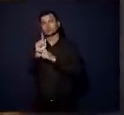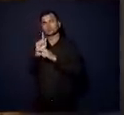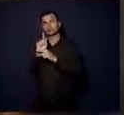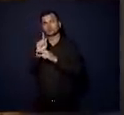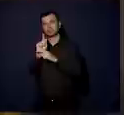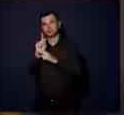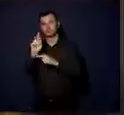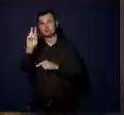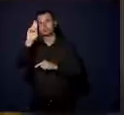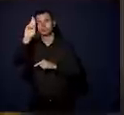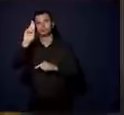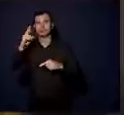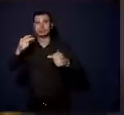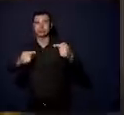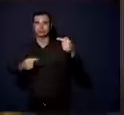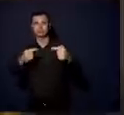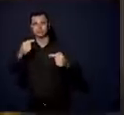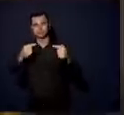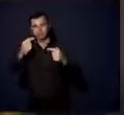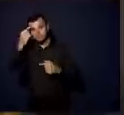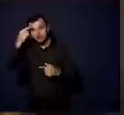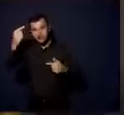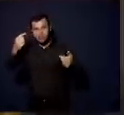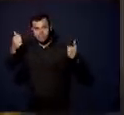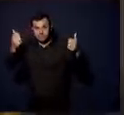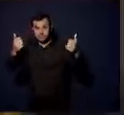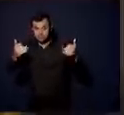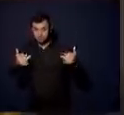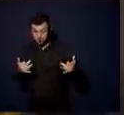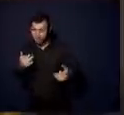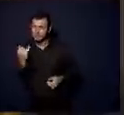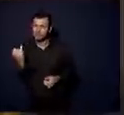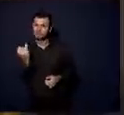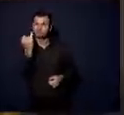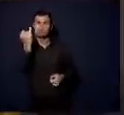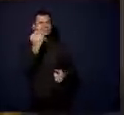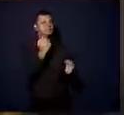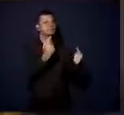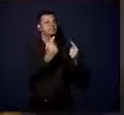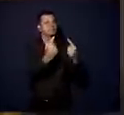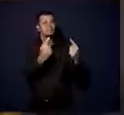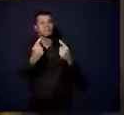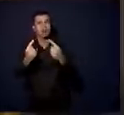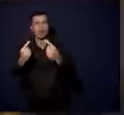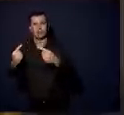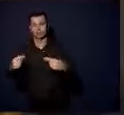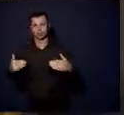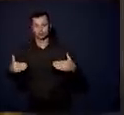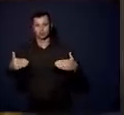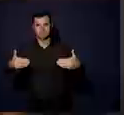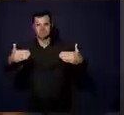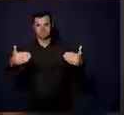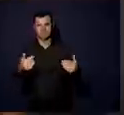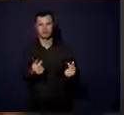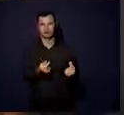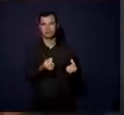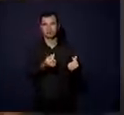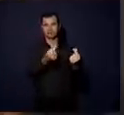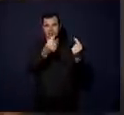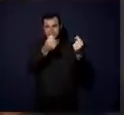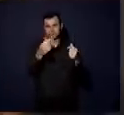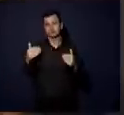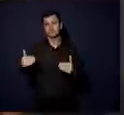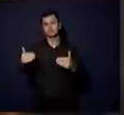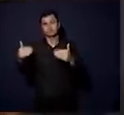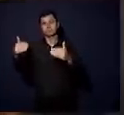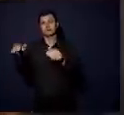alguma política como eu coloquei por isso que é importante esse diálogo do Ministério da Fazenda com com o